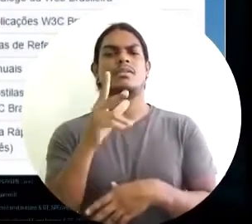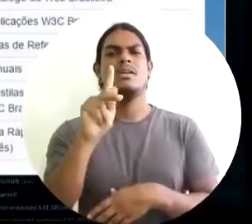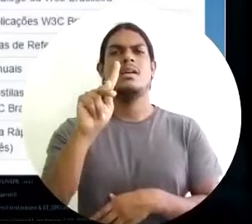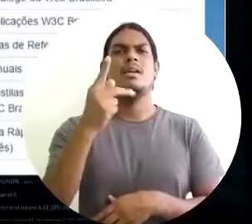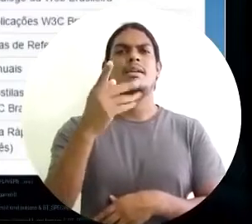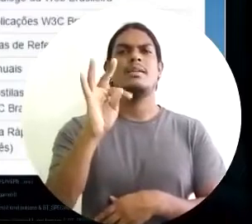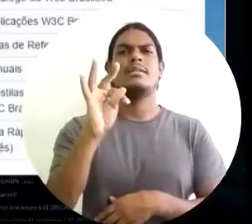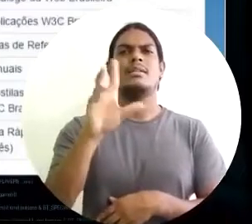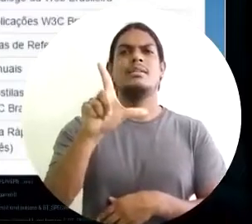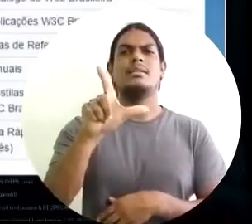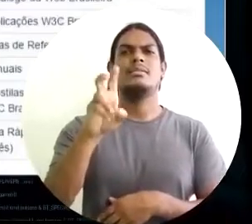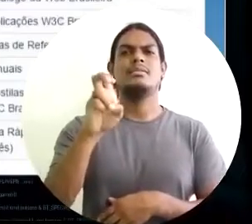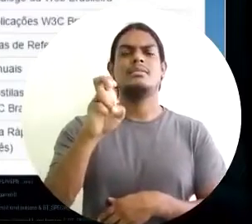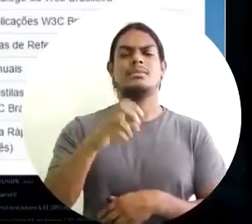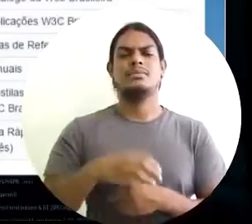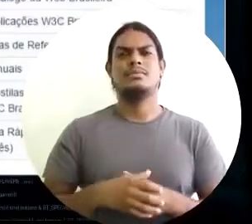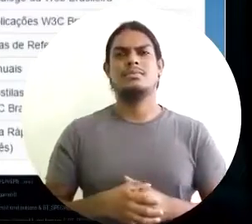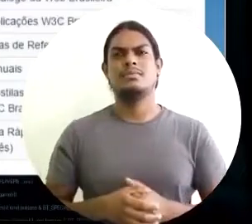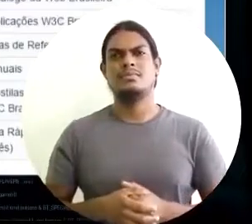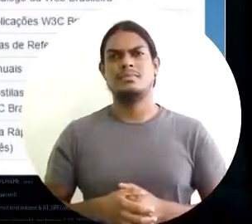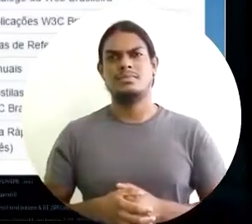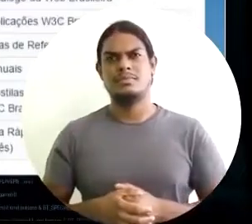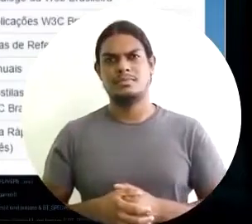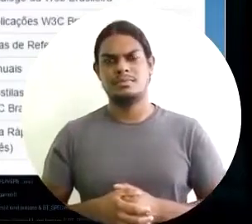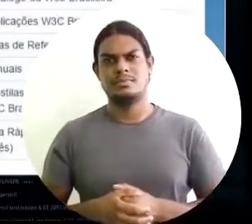novas versões das tecnologias.